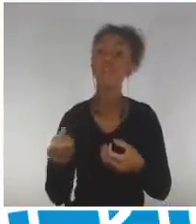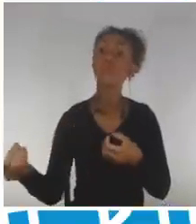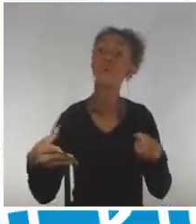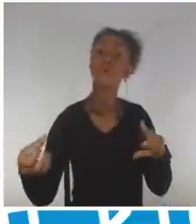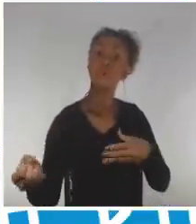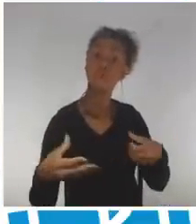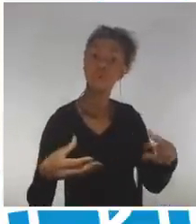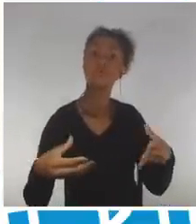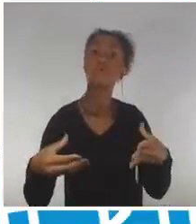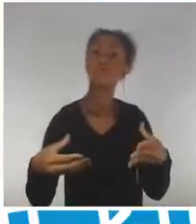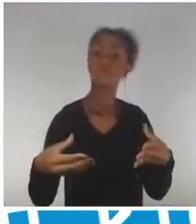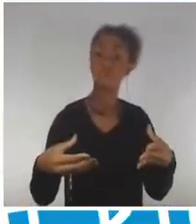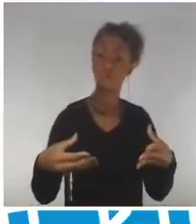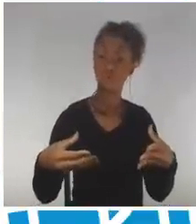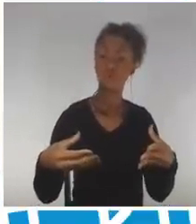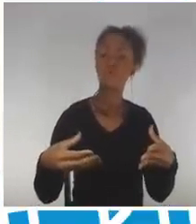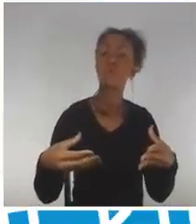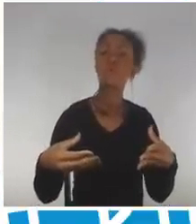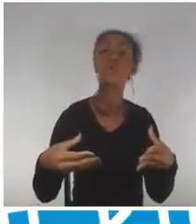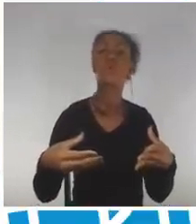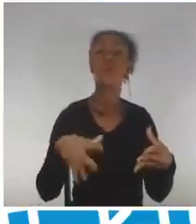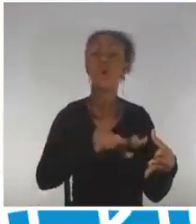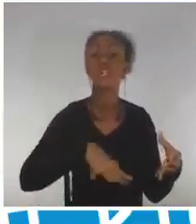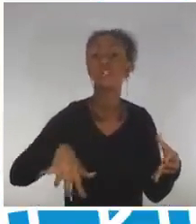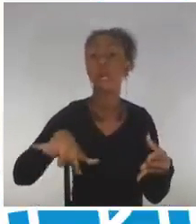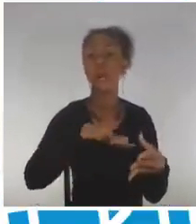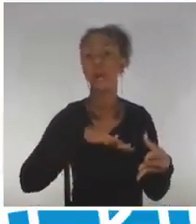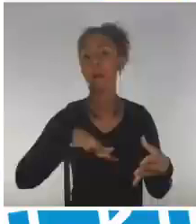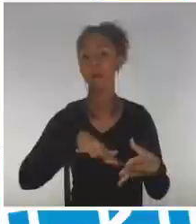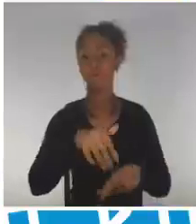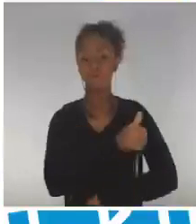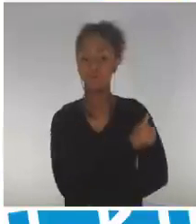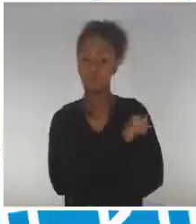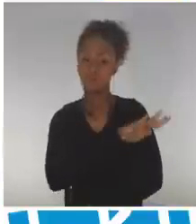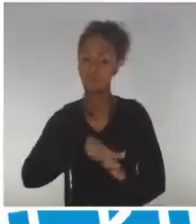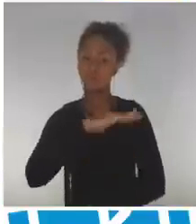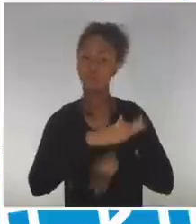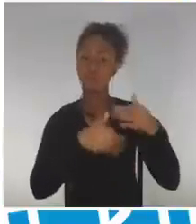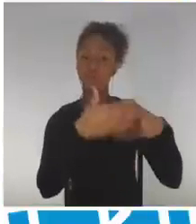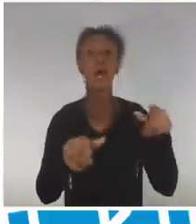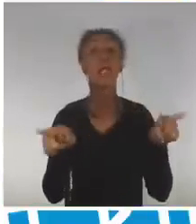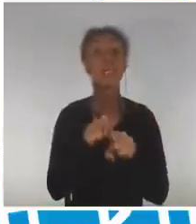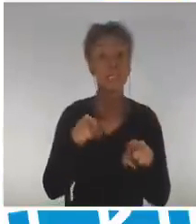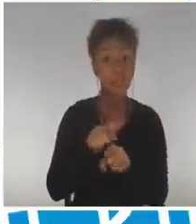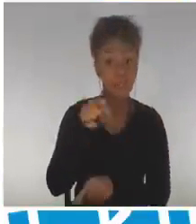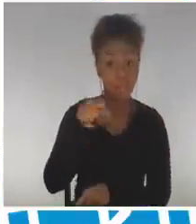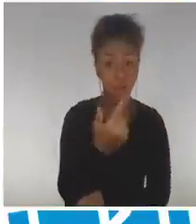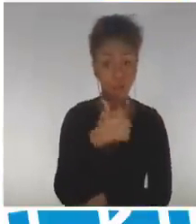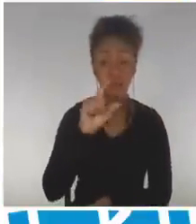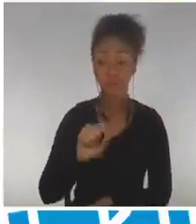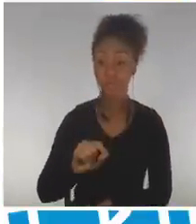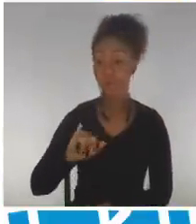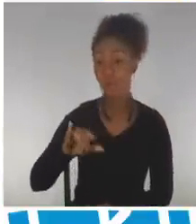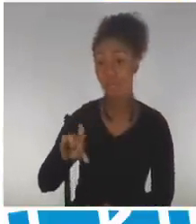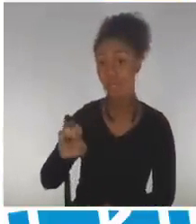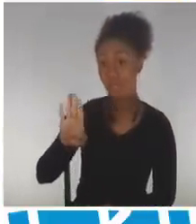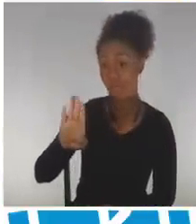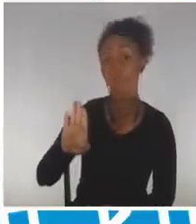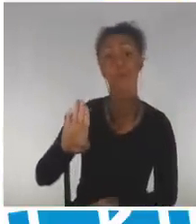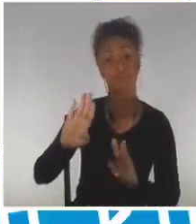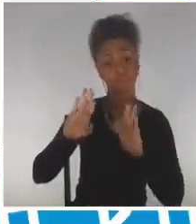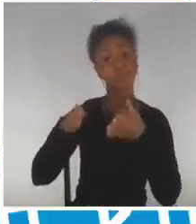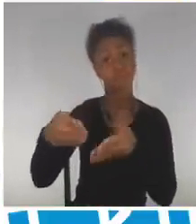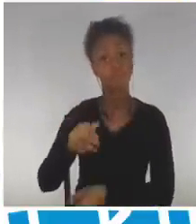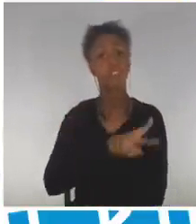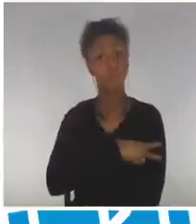resultado final do desempenho dos alunos. E que esse novo IDEB traga também, Maria Helena, o IDEB para o 2º ano. A partir do